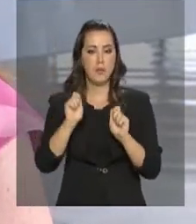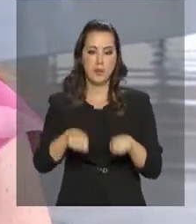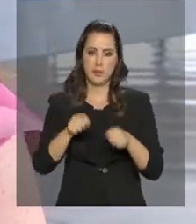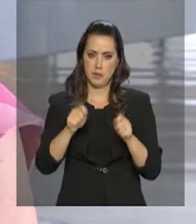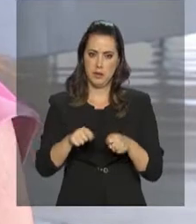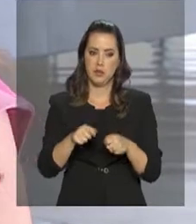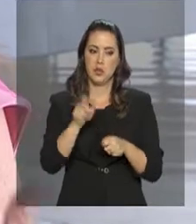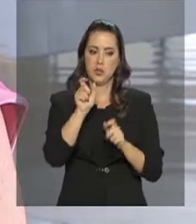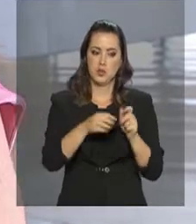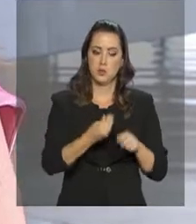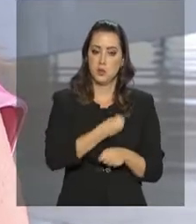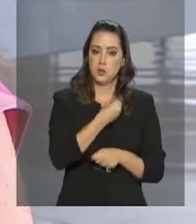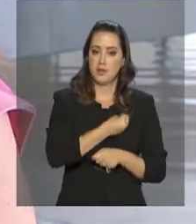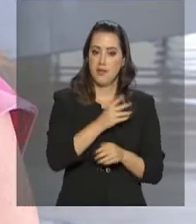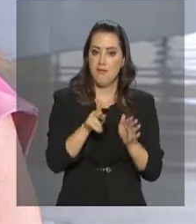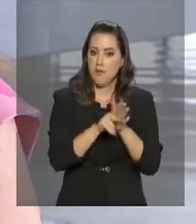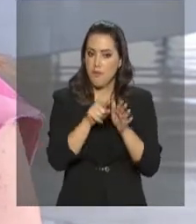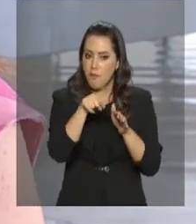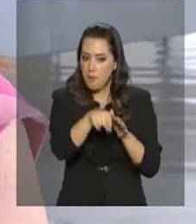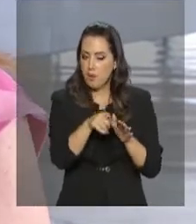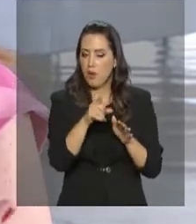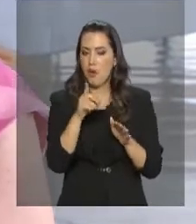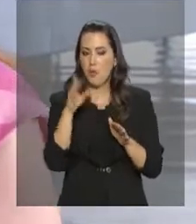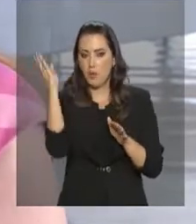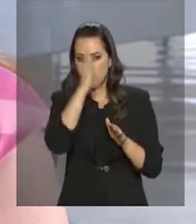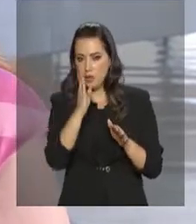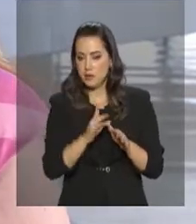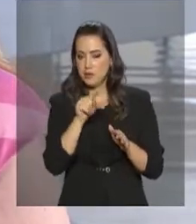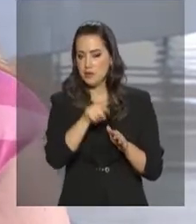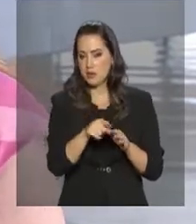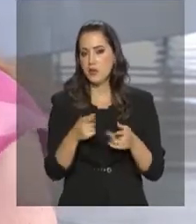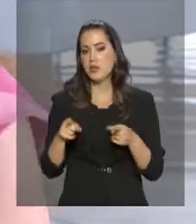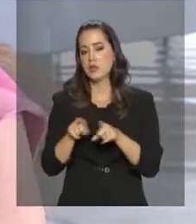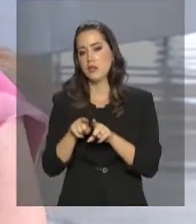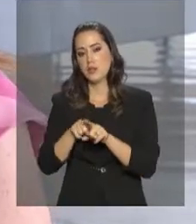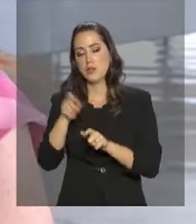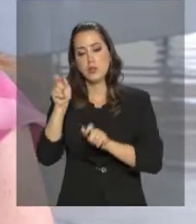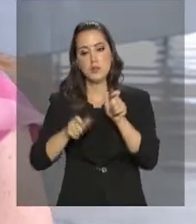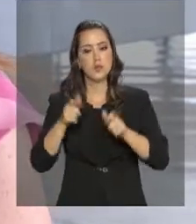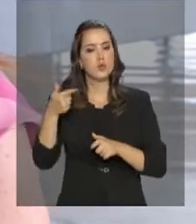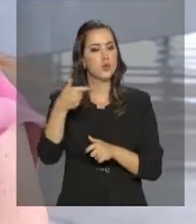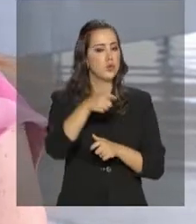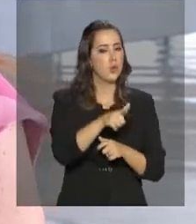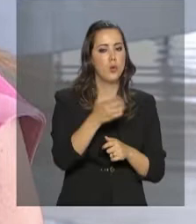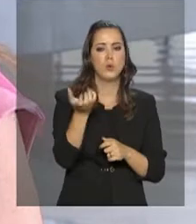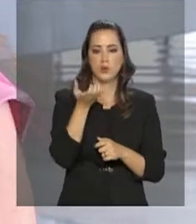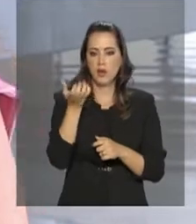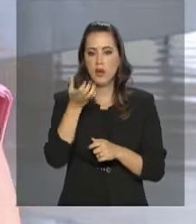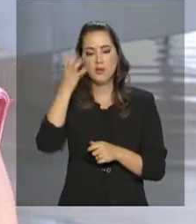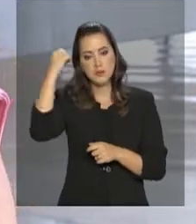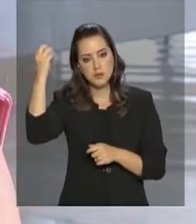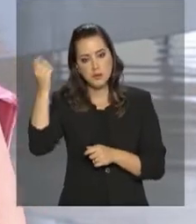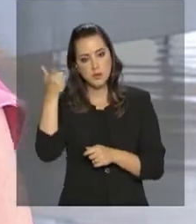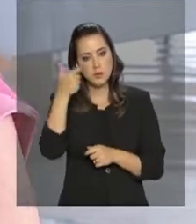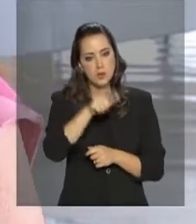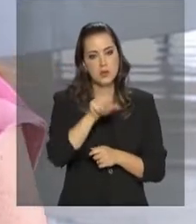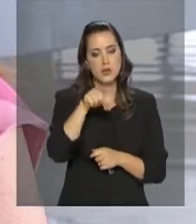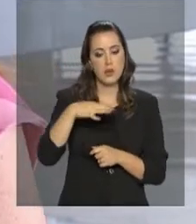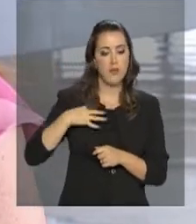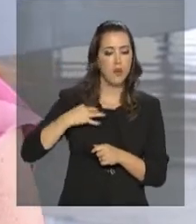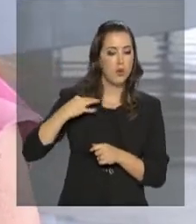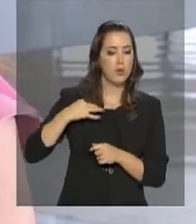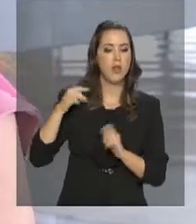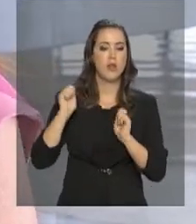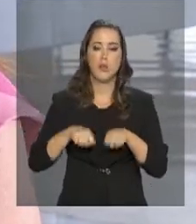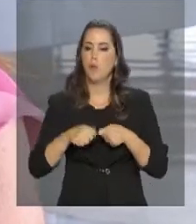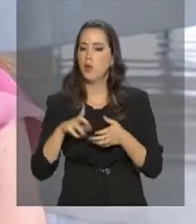em Roraima e também aos imigrantes de construírem uma nova vida em outras unidades da federação. É um processo voluntário e eles